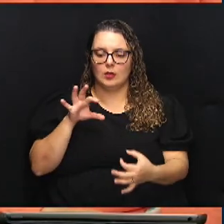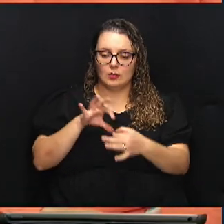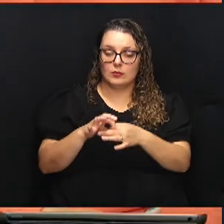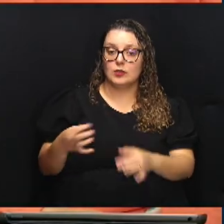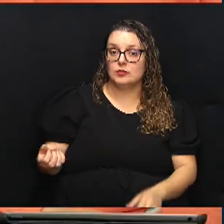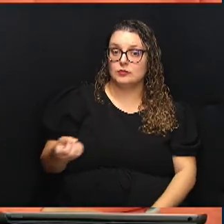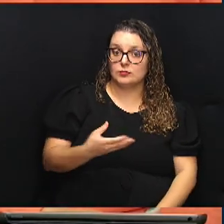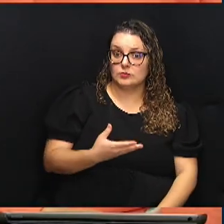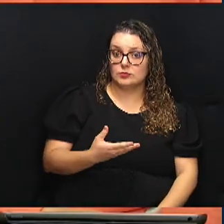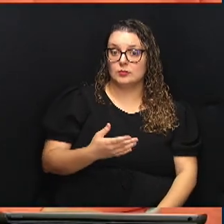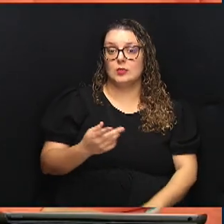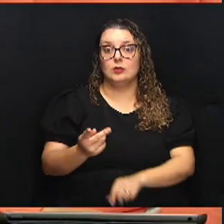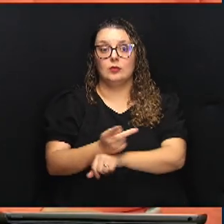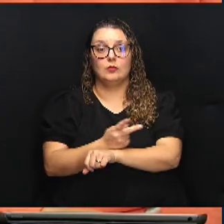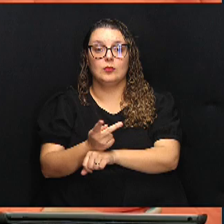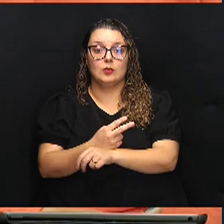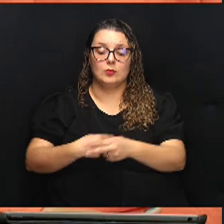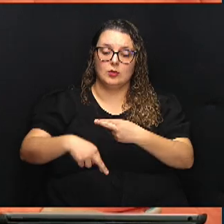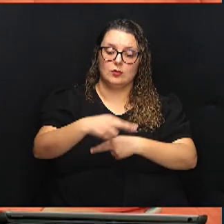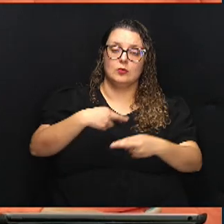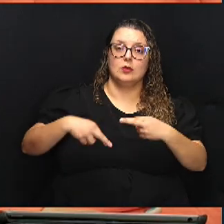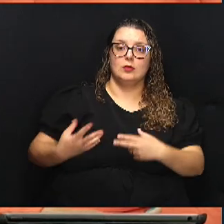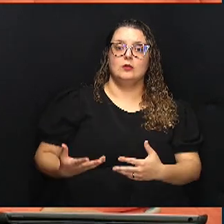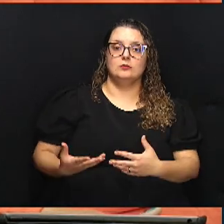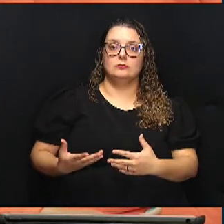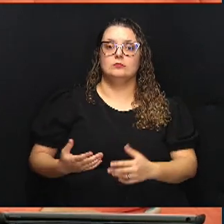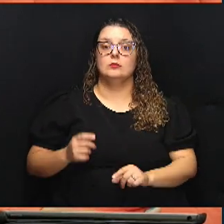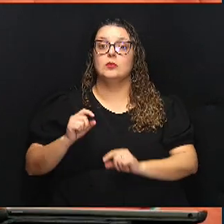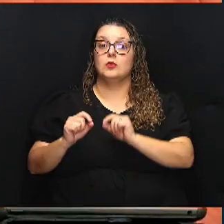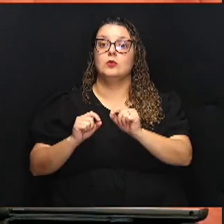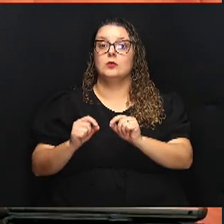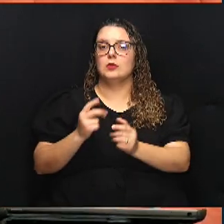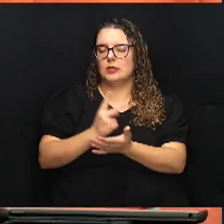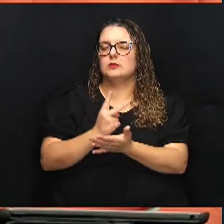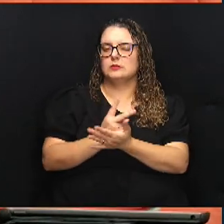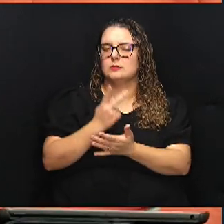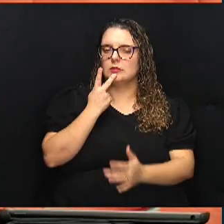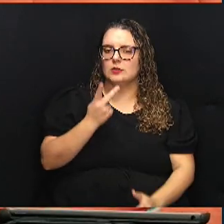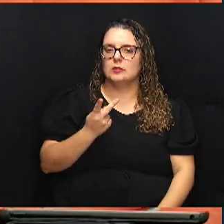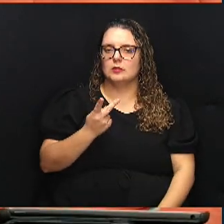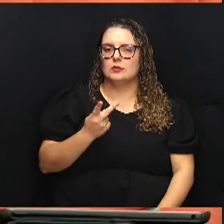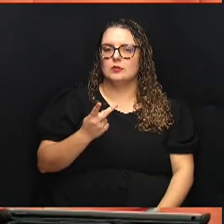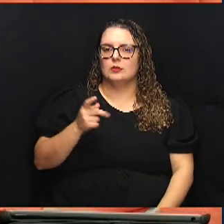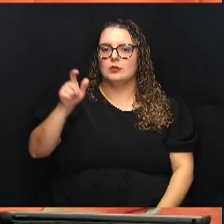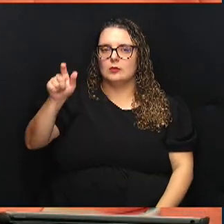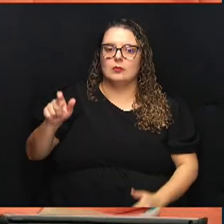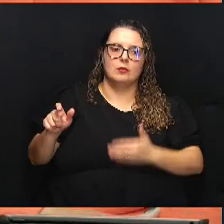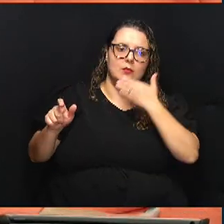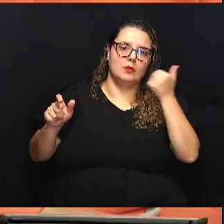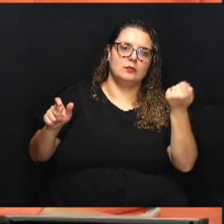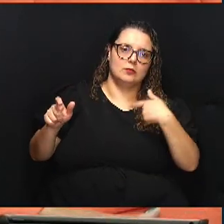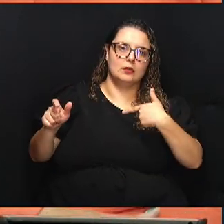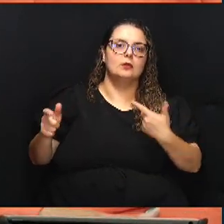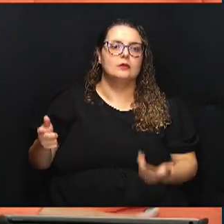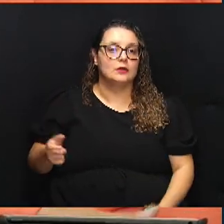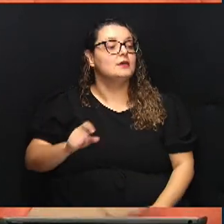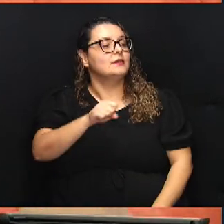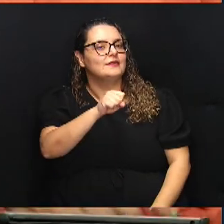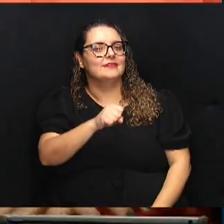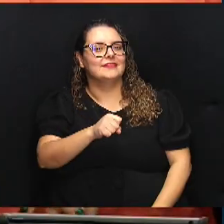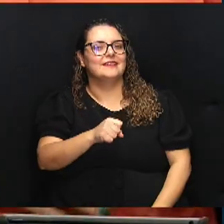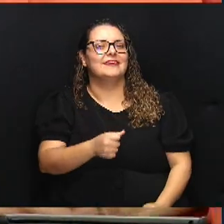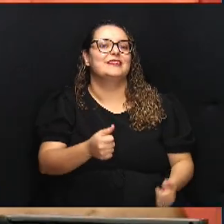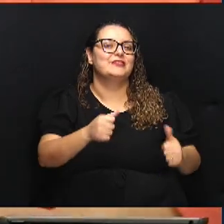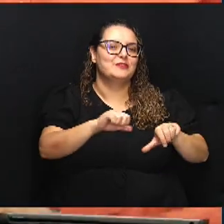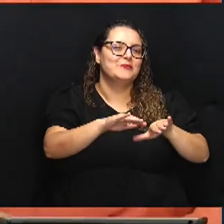novas, buscar relacionamentos com quem eu sempre digo: "Eu quero estar com quem é melhor que eu", Uhum. Quero ser o pior porque da mesa, né.